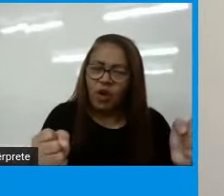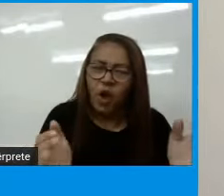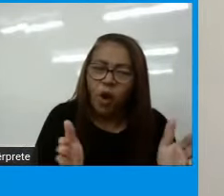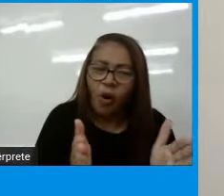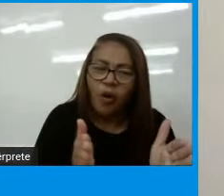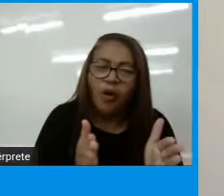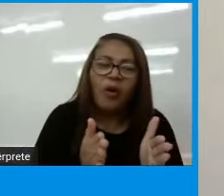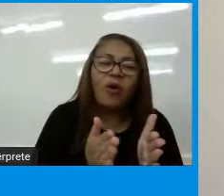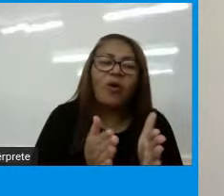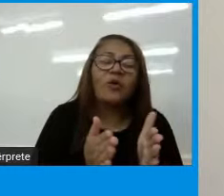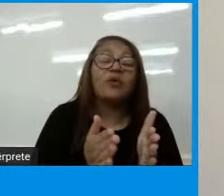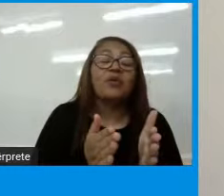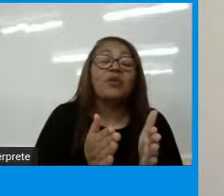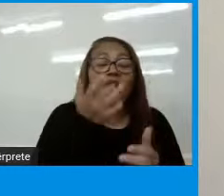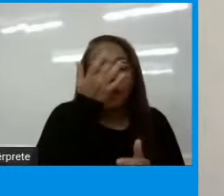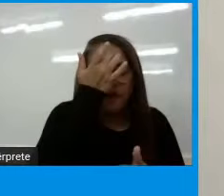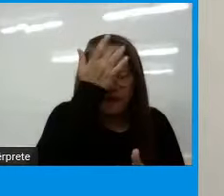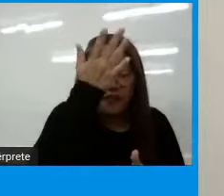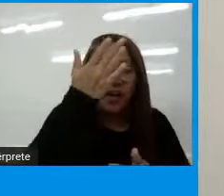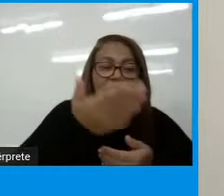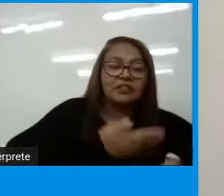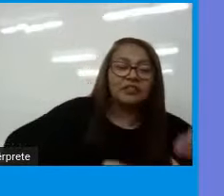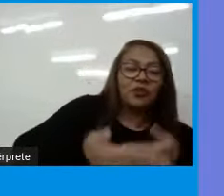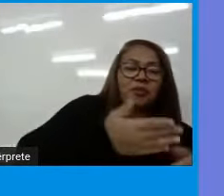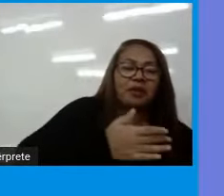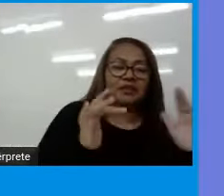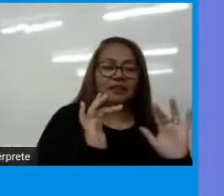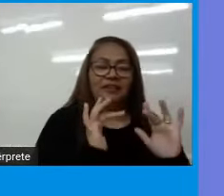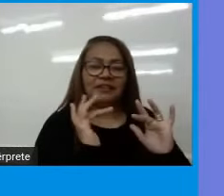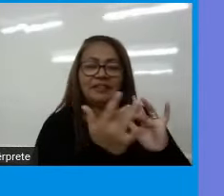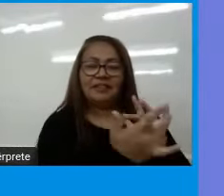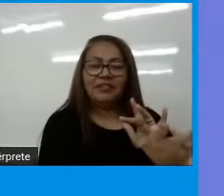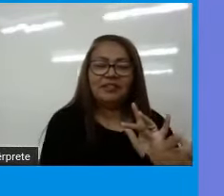em redes sociais e aplicativos de mensagem instantânea.